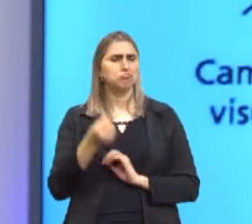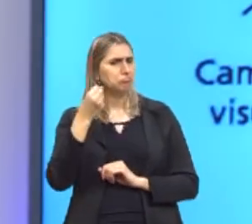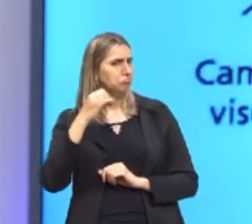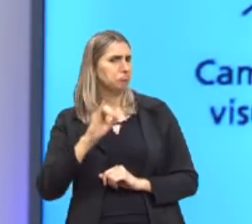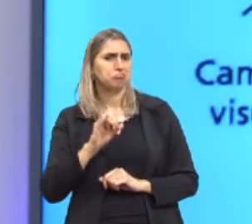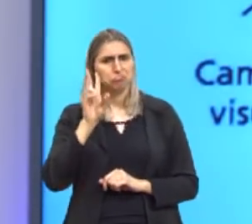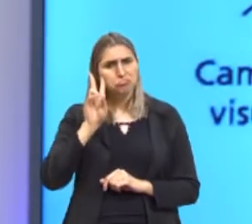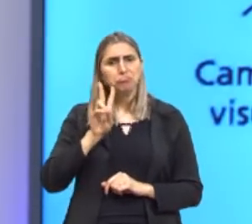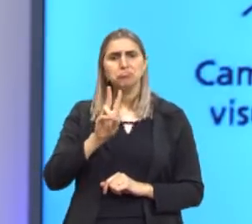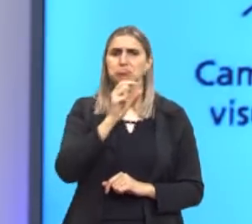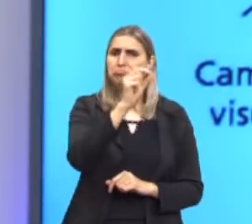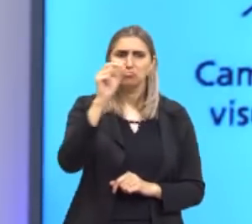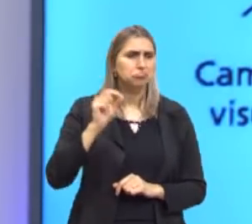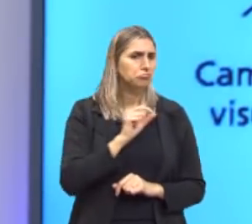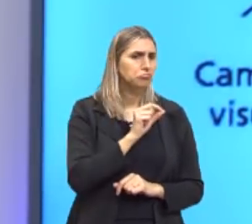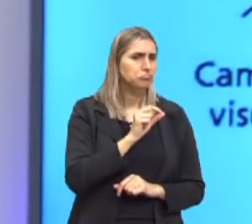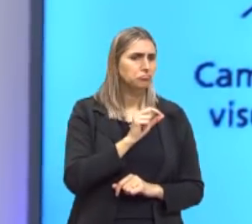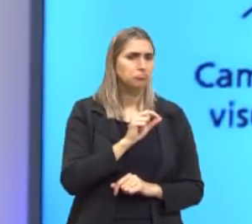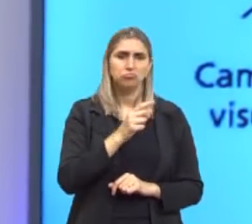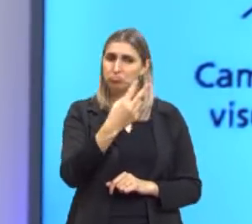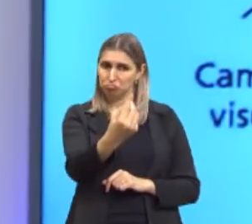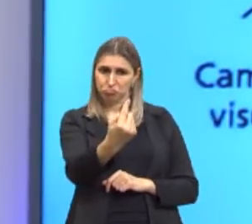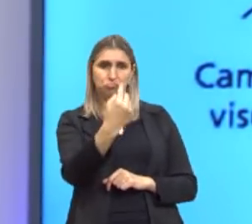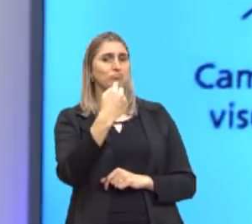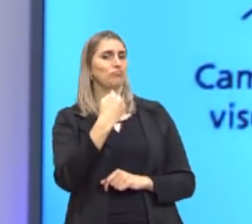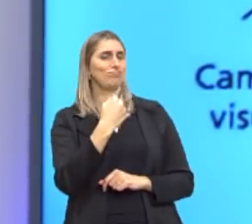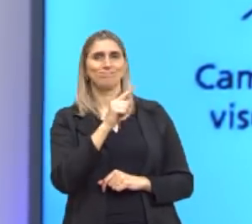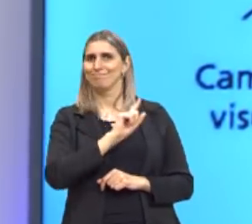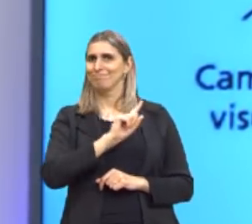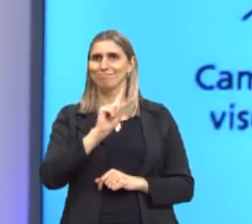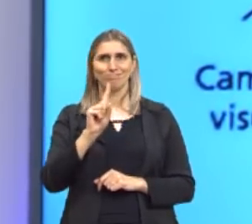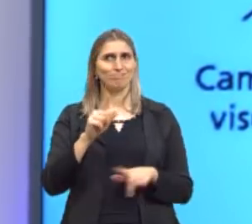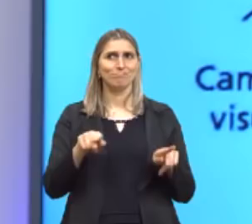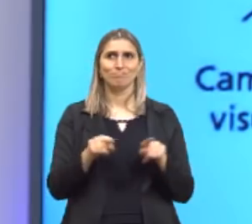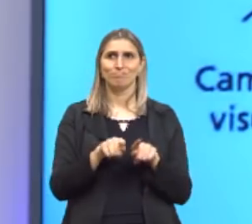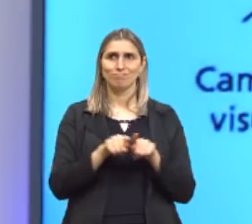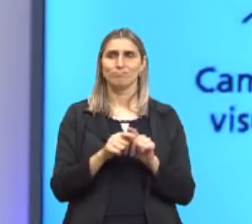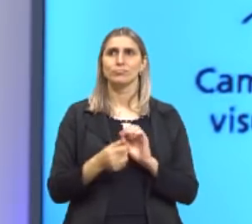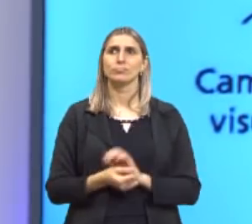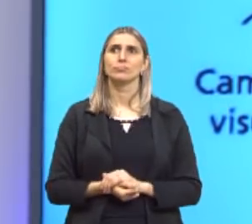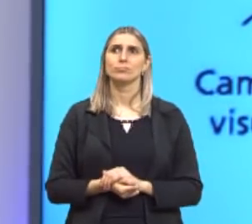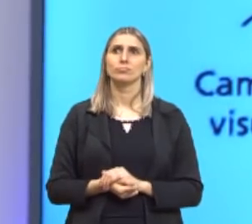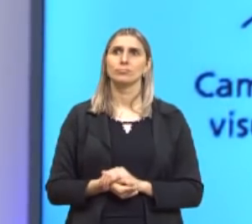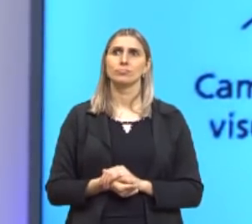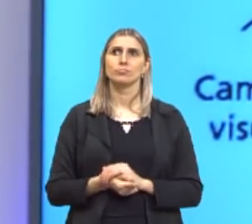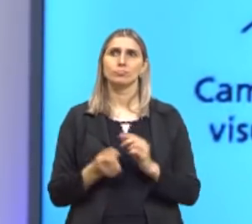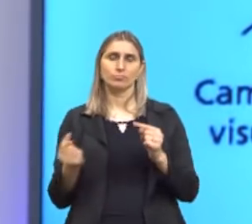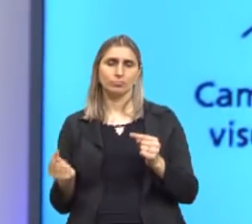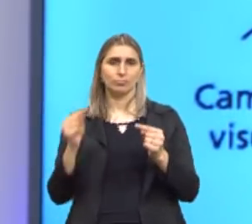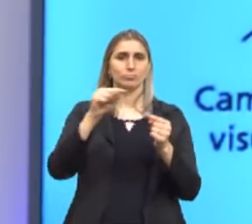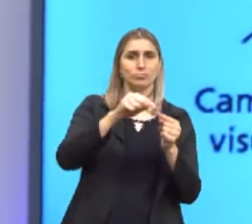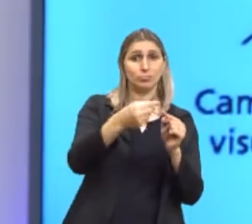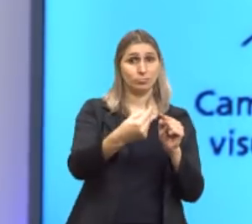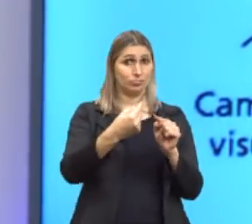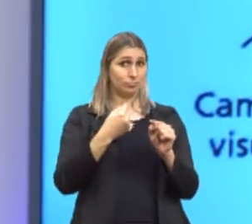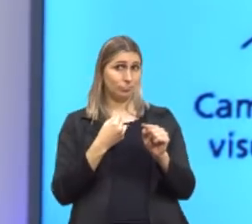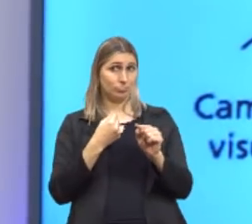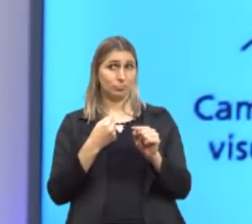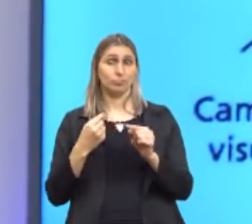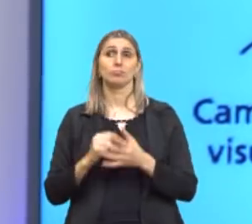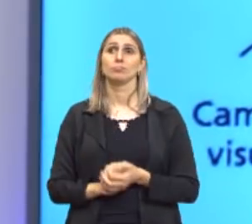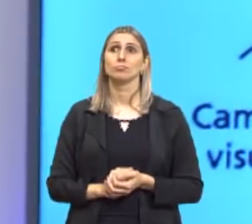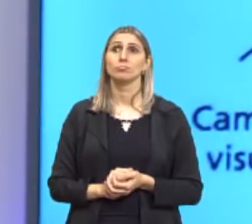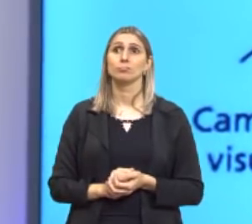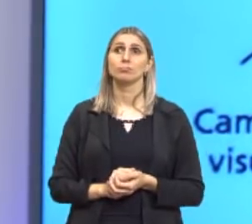enxerga esses pontos, os pontos também não enxergam ele. Então, lembra da reversibilidade dos raios?